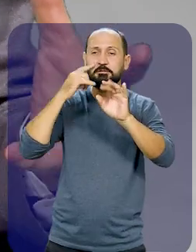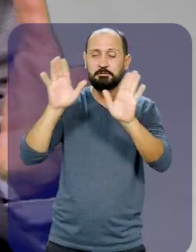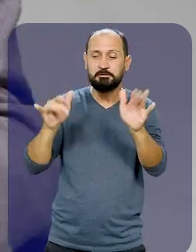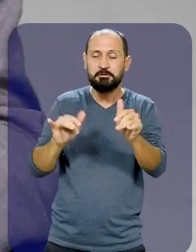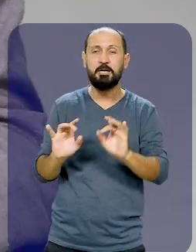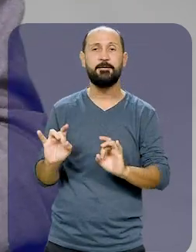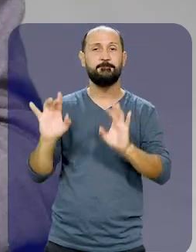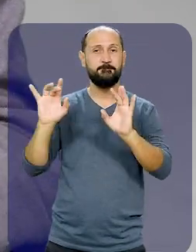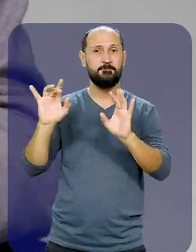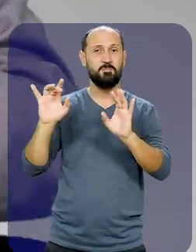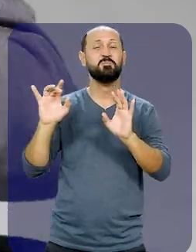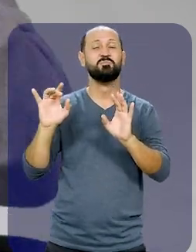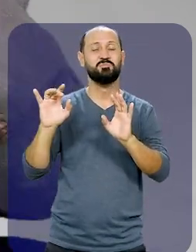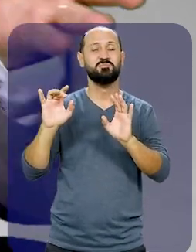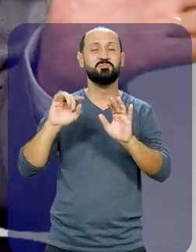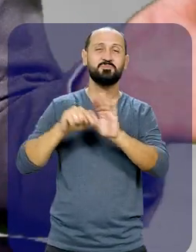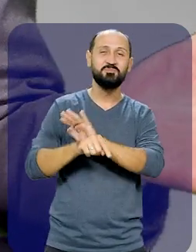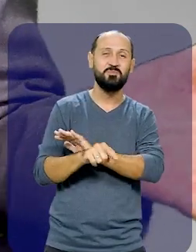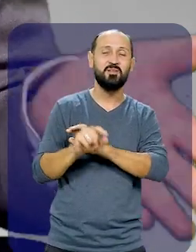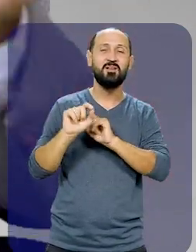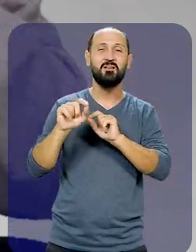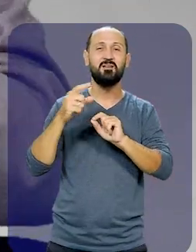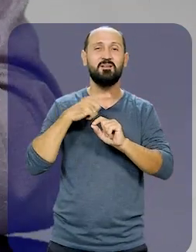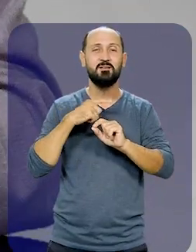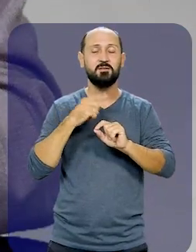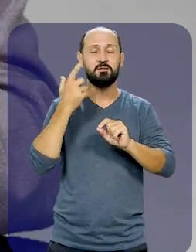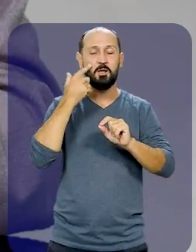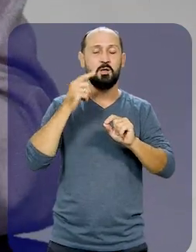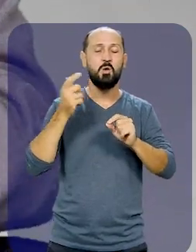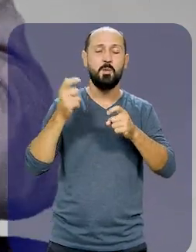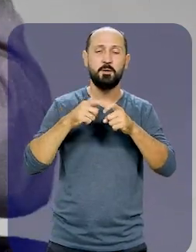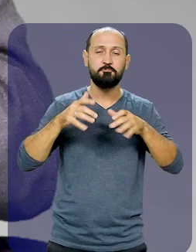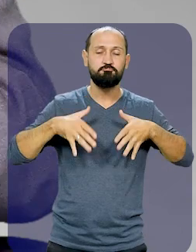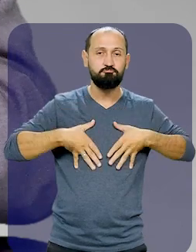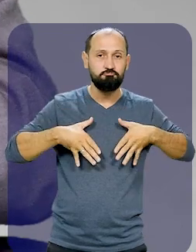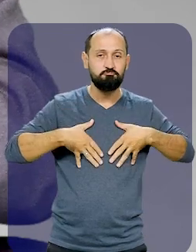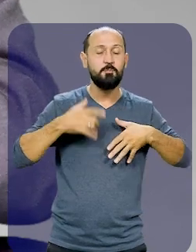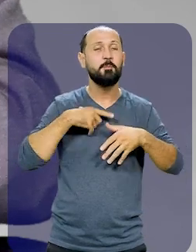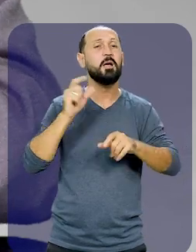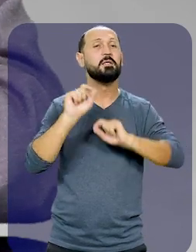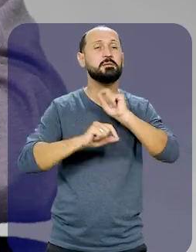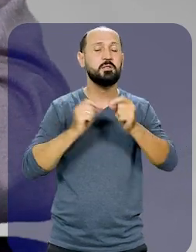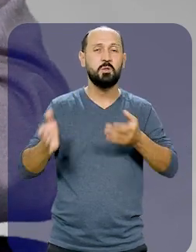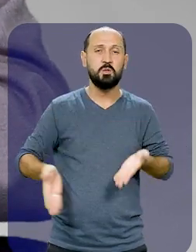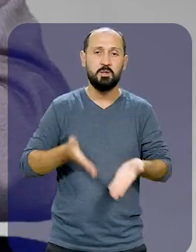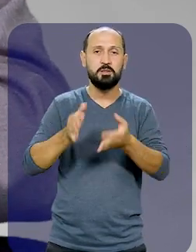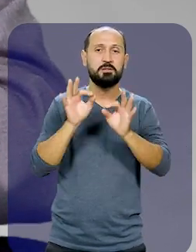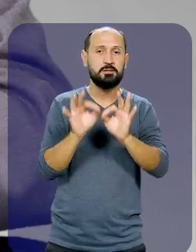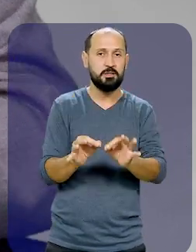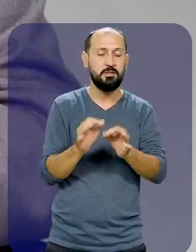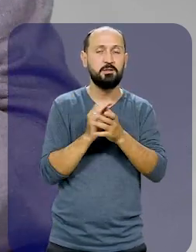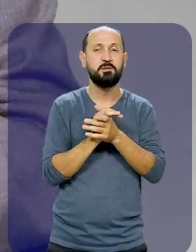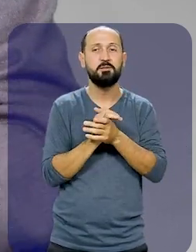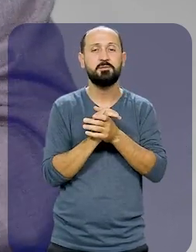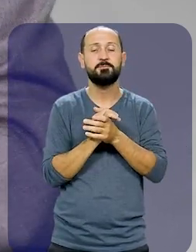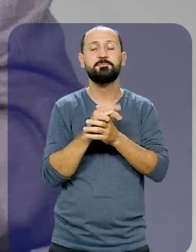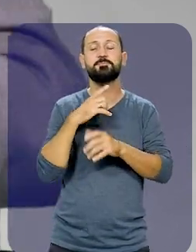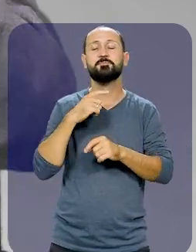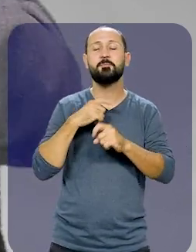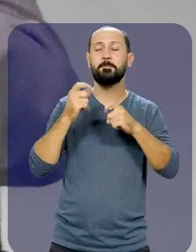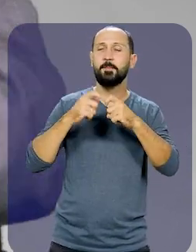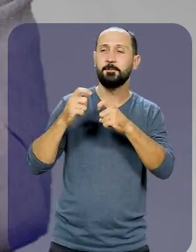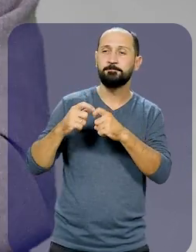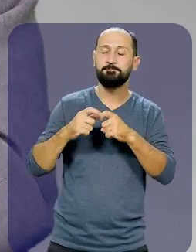de especialidades, dentre as quais a pneumologia, aí sim para receber o tratamento correto e tem